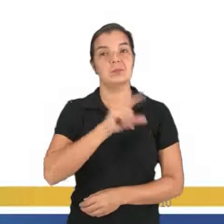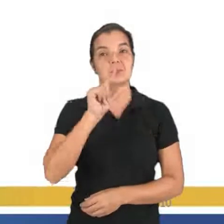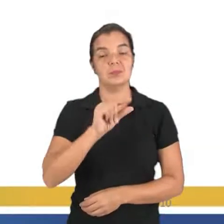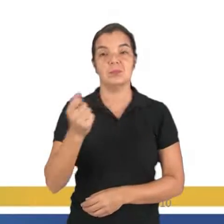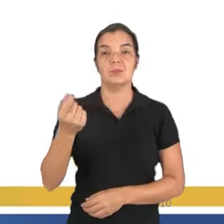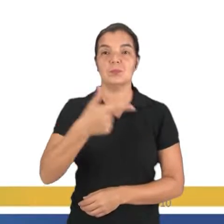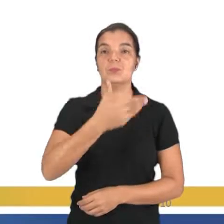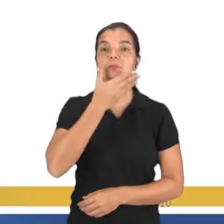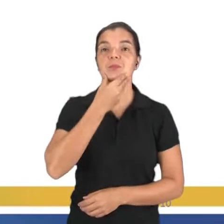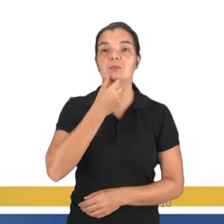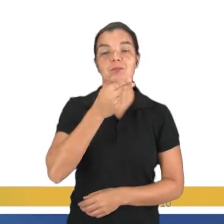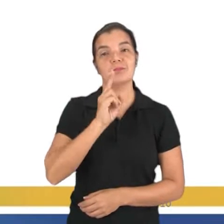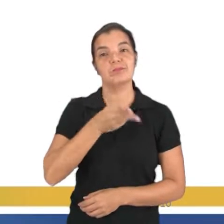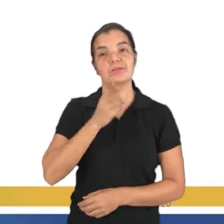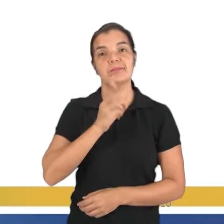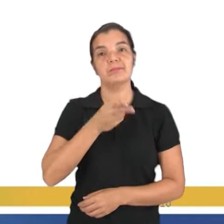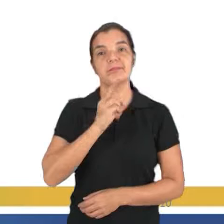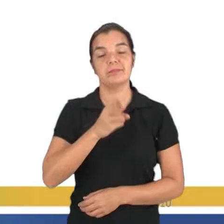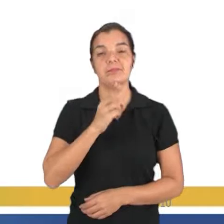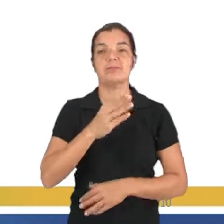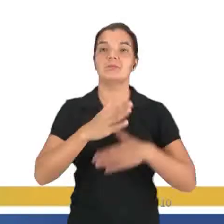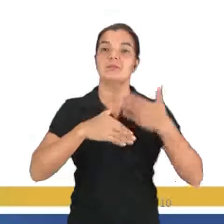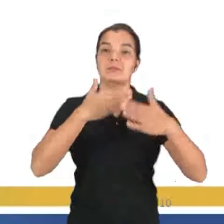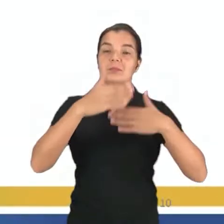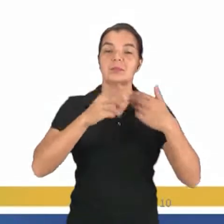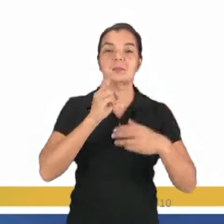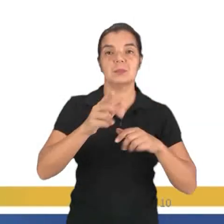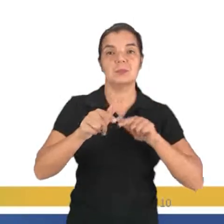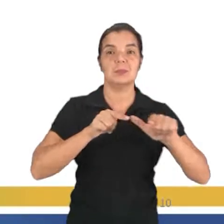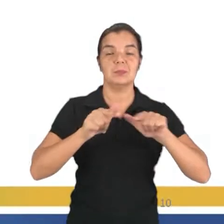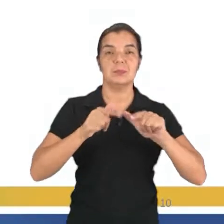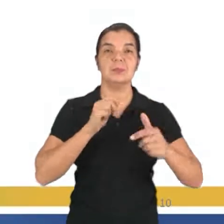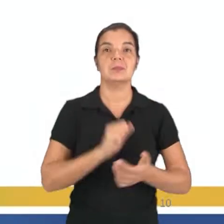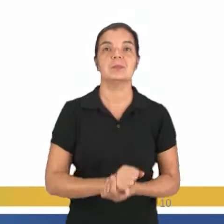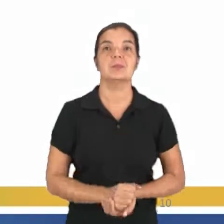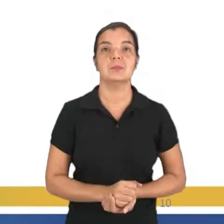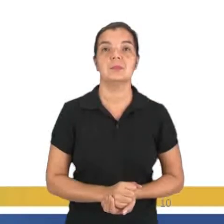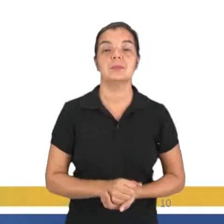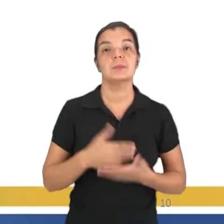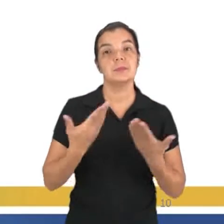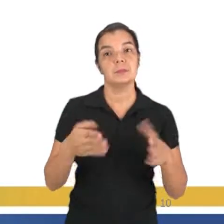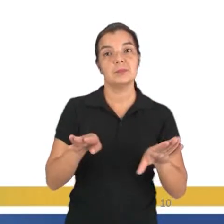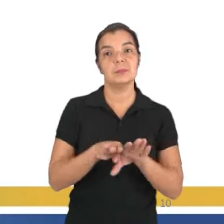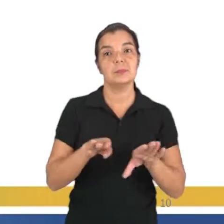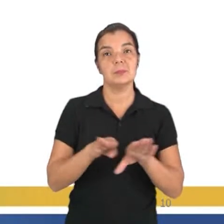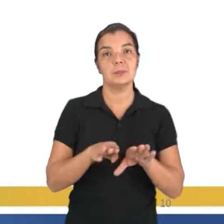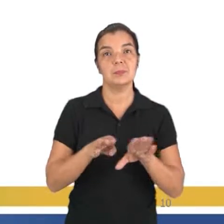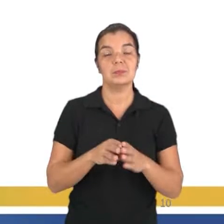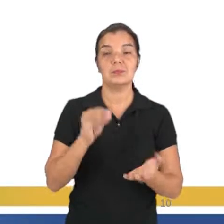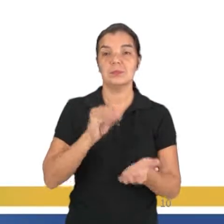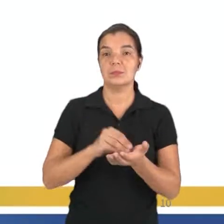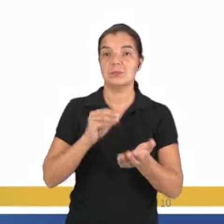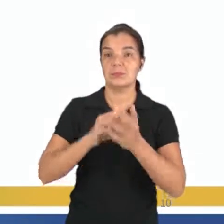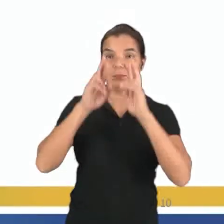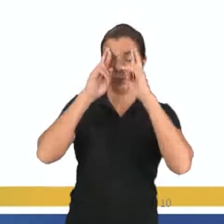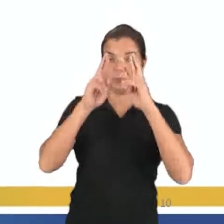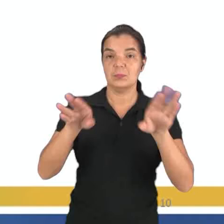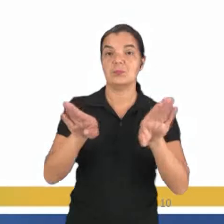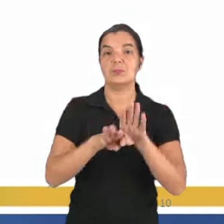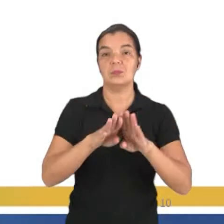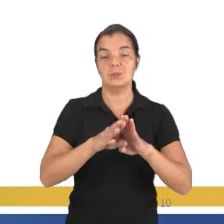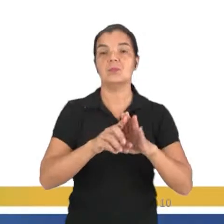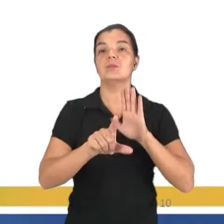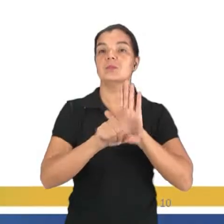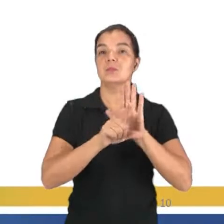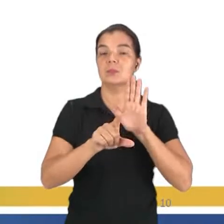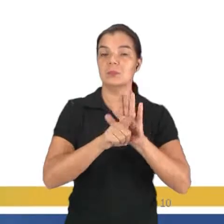os homens, mesmo desenvolvendo as mesmas funções. Além disso, há casos de desrespeito com as leis trabalhistas, como